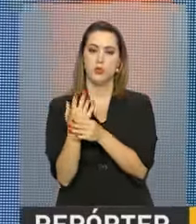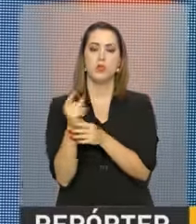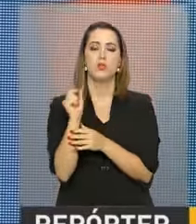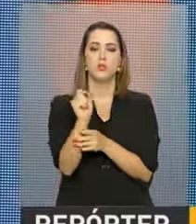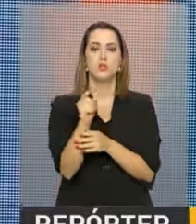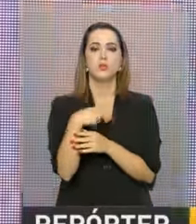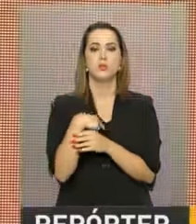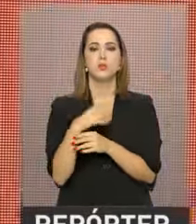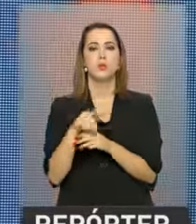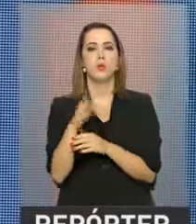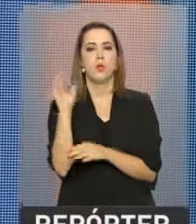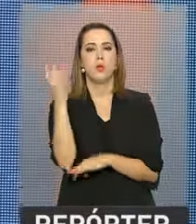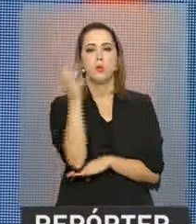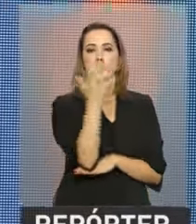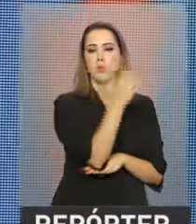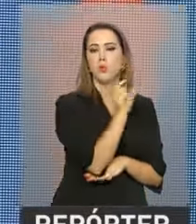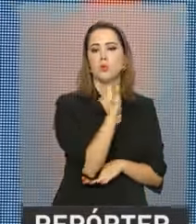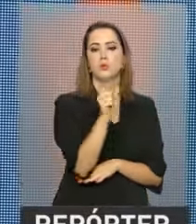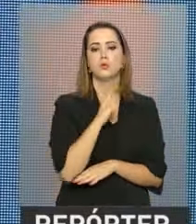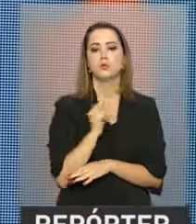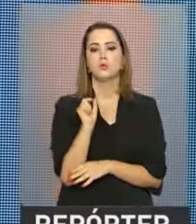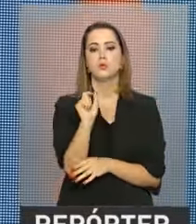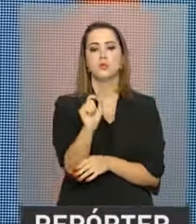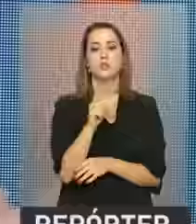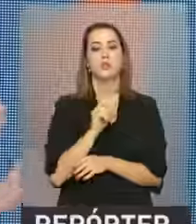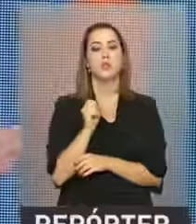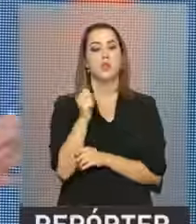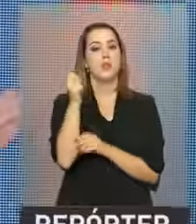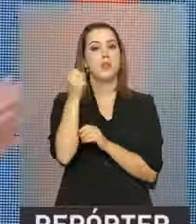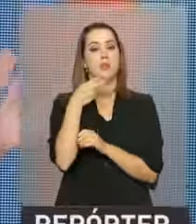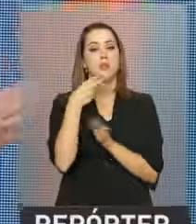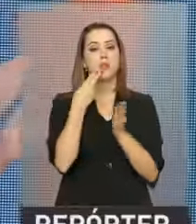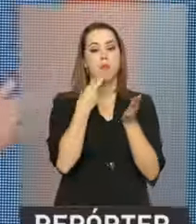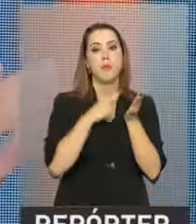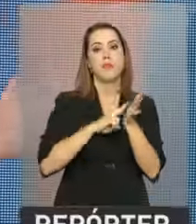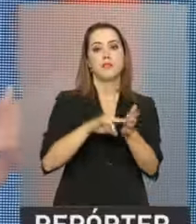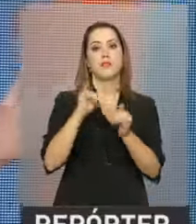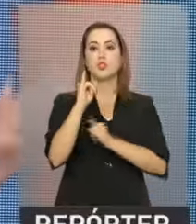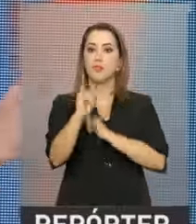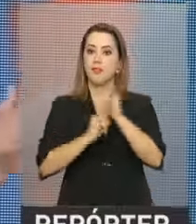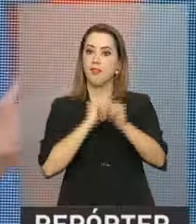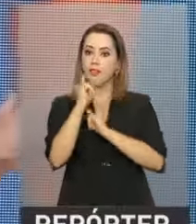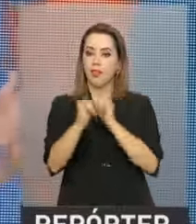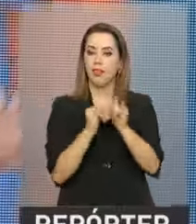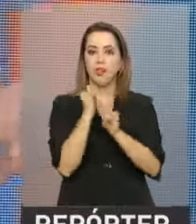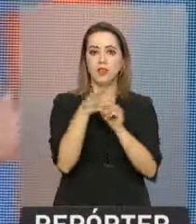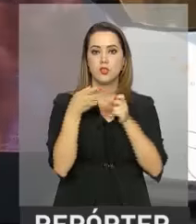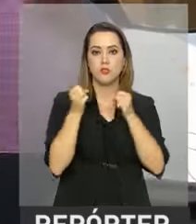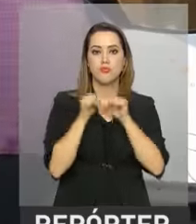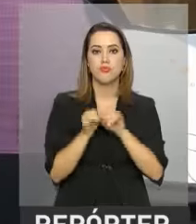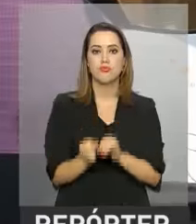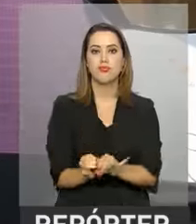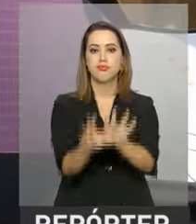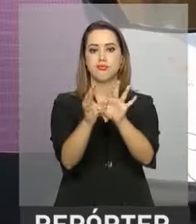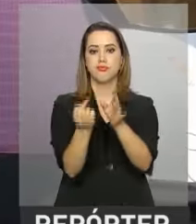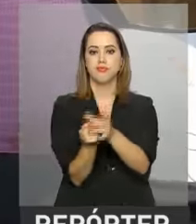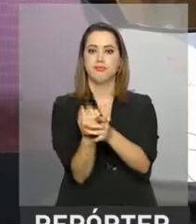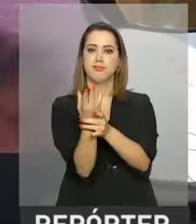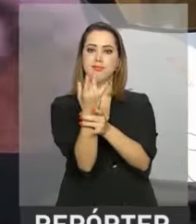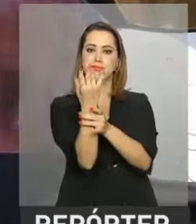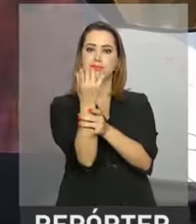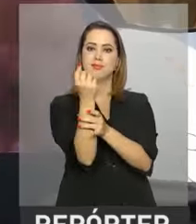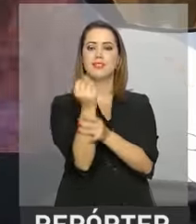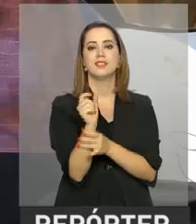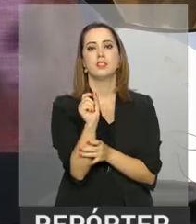da Cidade com acendimento virtual da chama por meio de mensagens enviadas pela internet por pessoas do mundo inteiro. Jogos Paralímpicos que